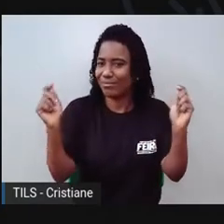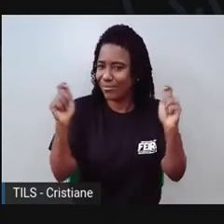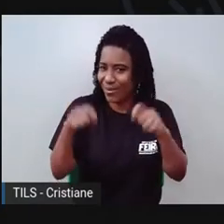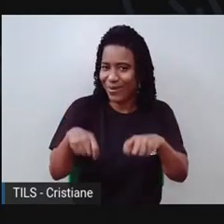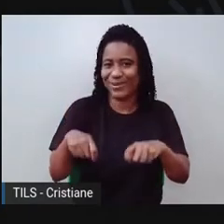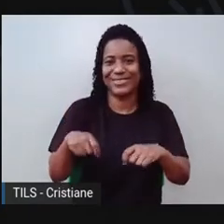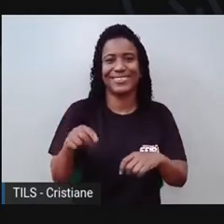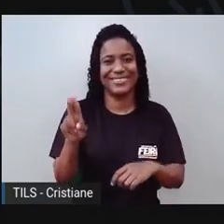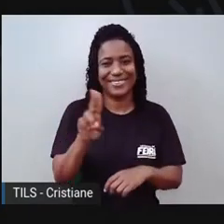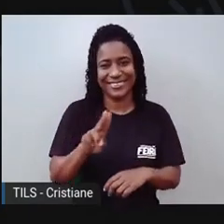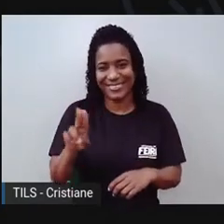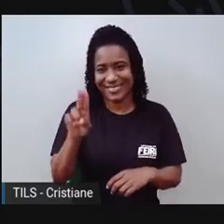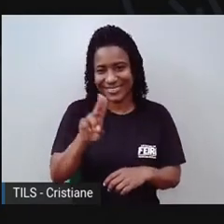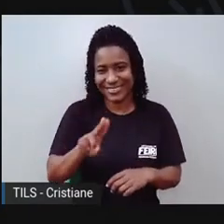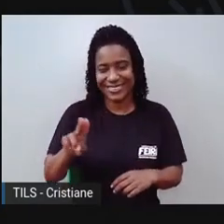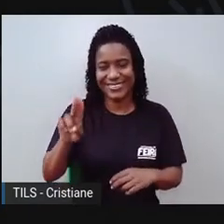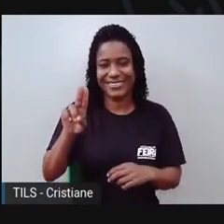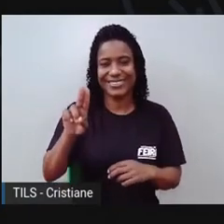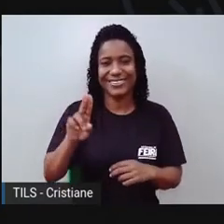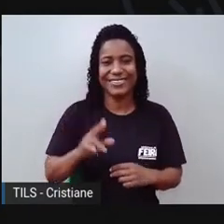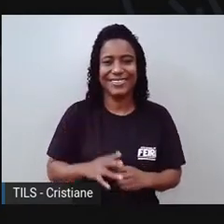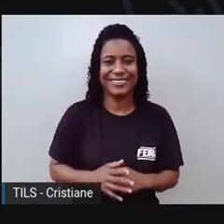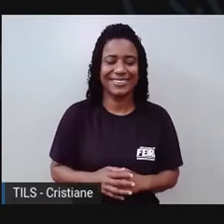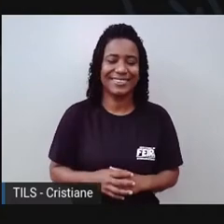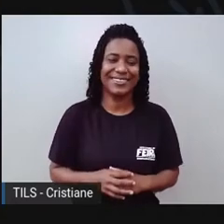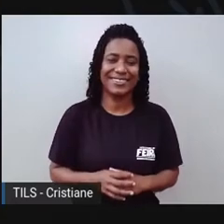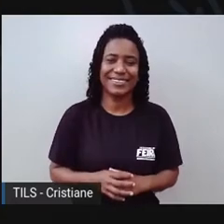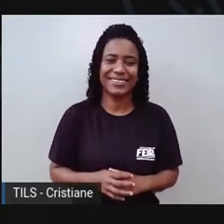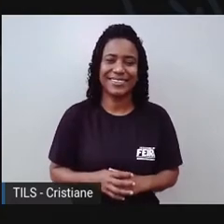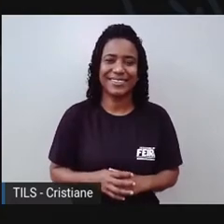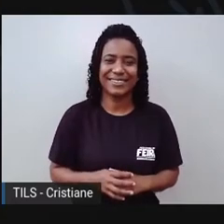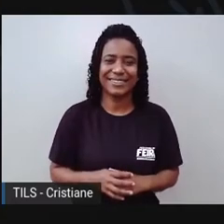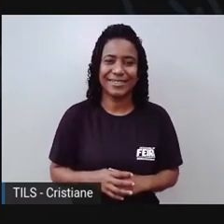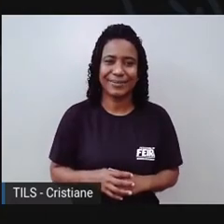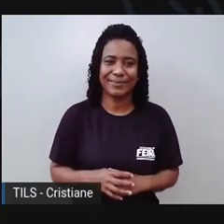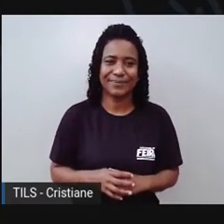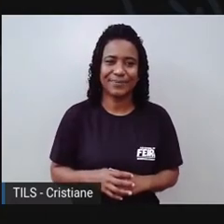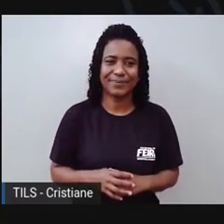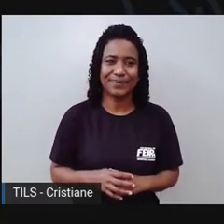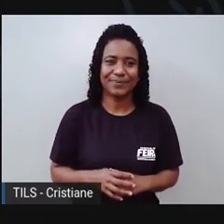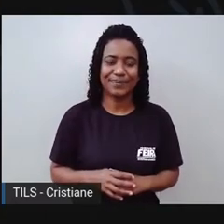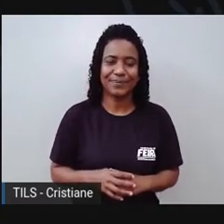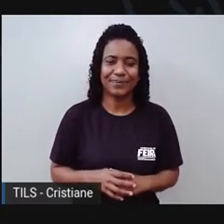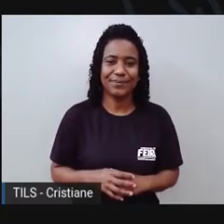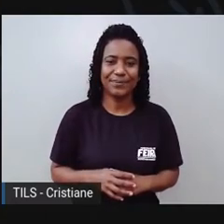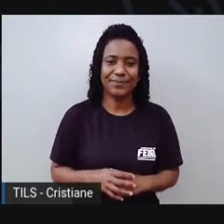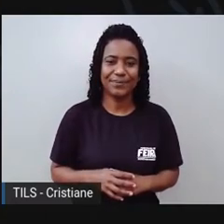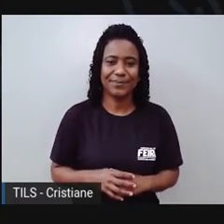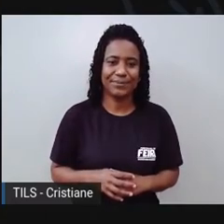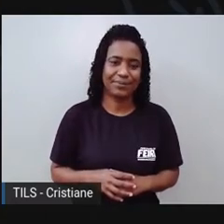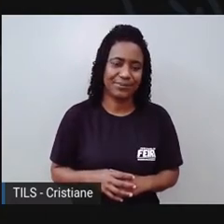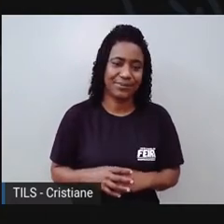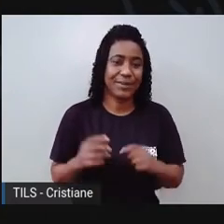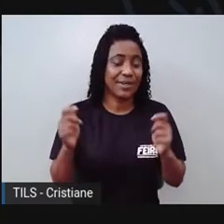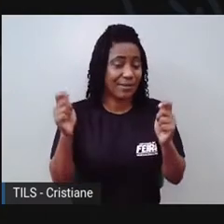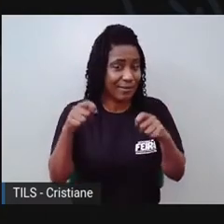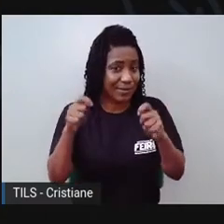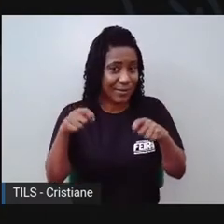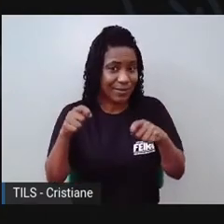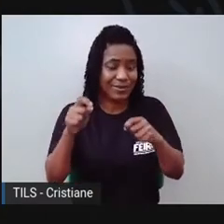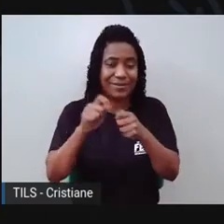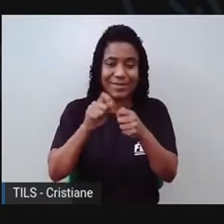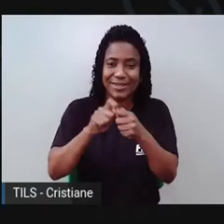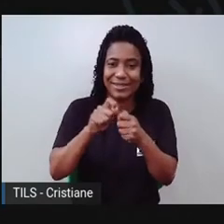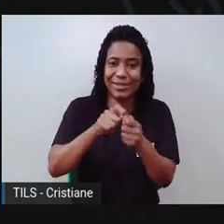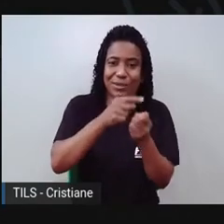pintar o papel machê. E aí vocês podem, né, fazer um monte de pecinha para